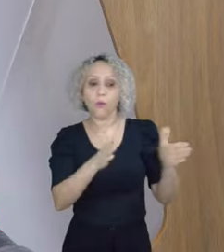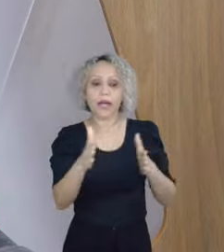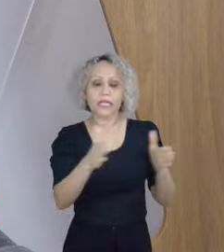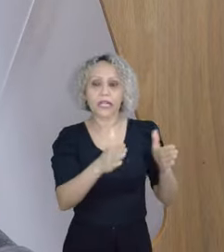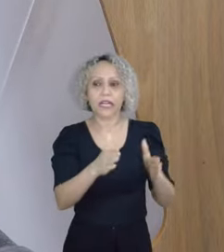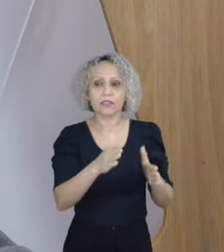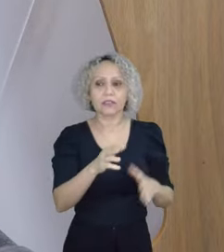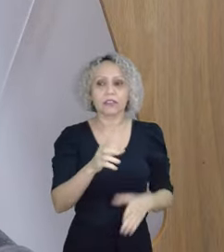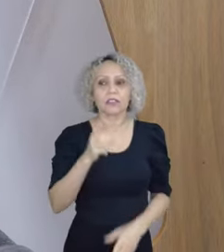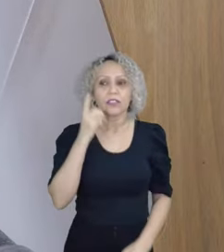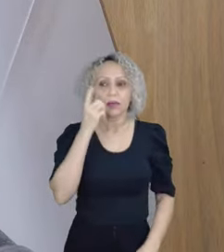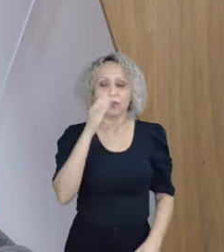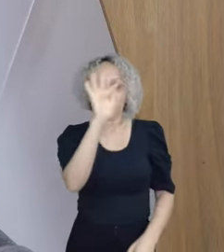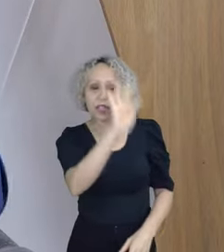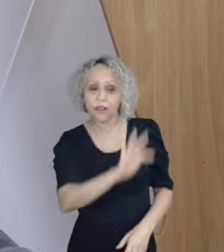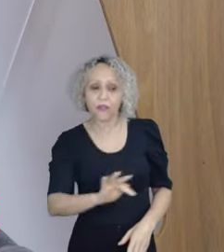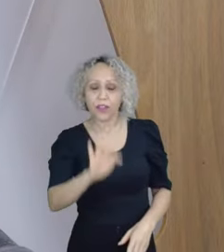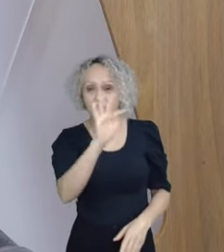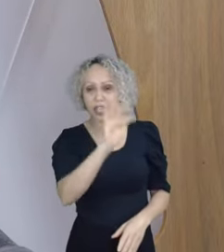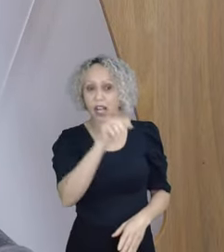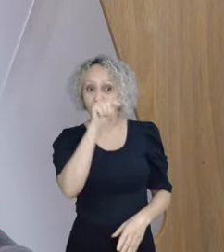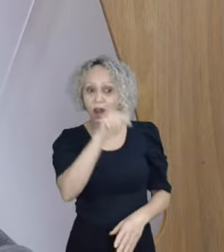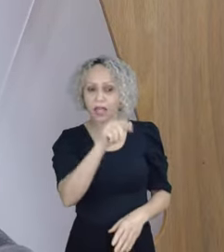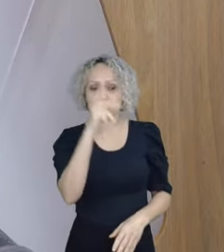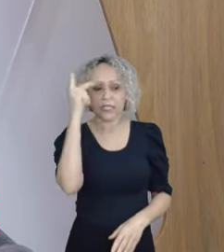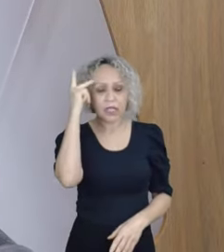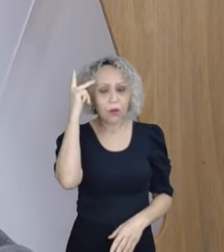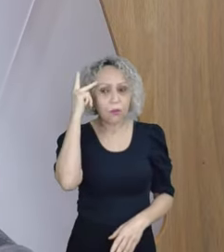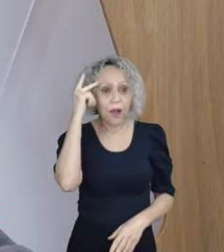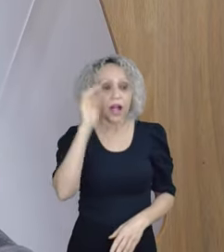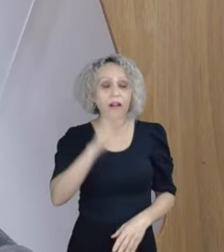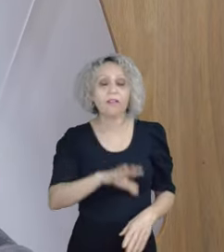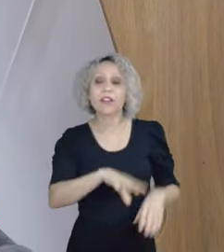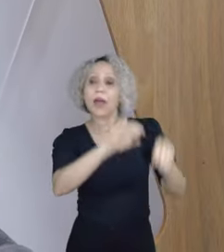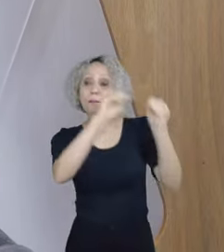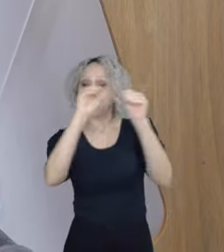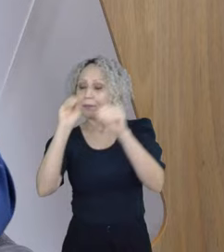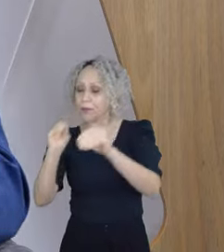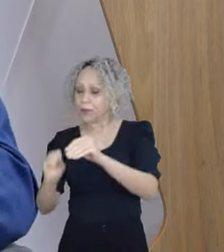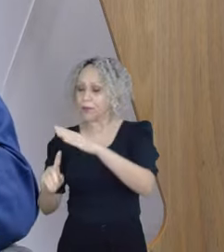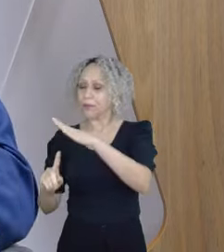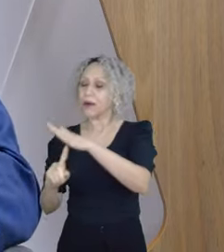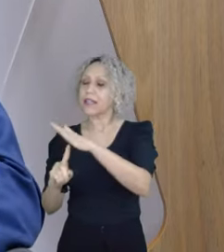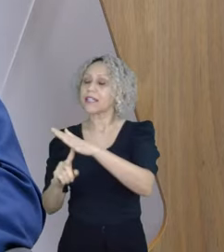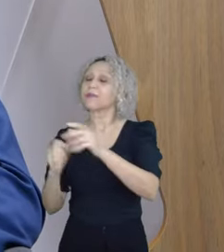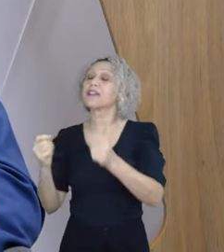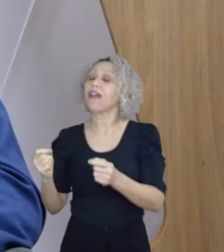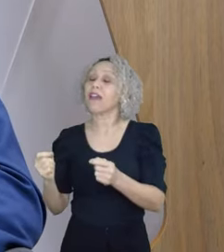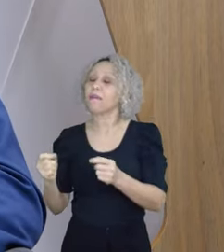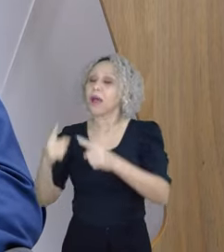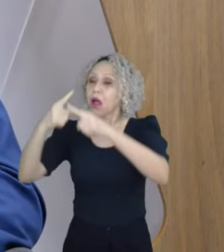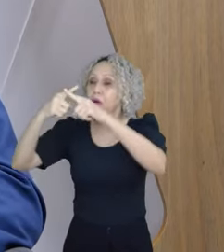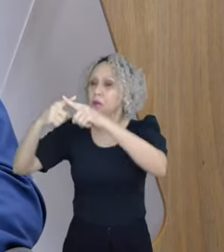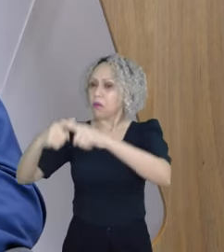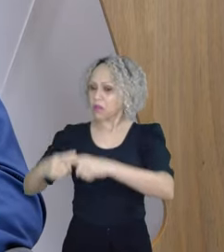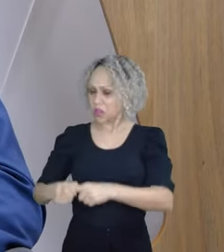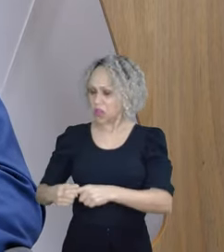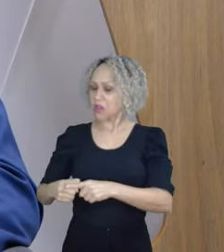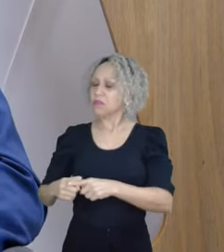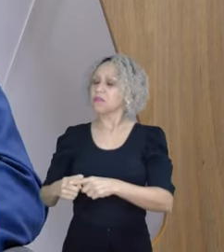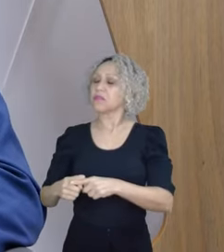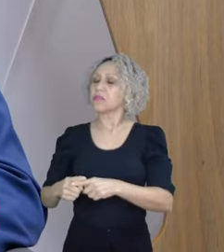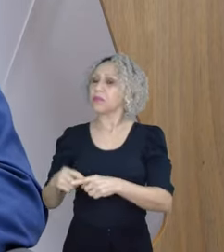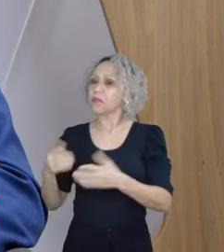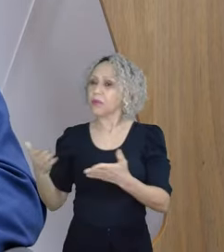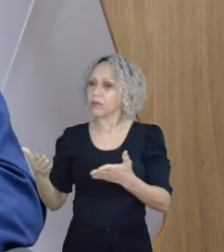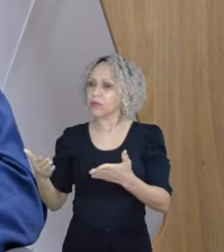a tentativa de uma espécie de fraude, né? De última hora criar ali um domicílio eleitoral para uma possível disputa de uma eleição suplementar que é